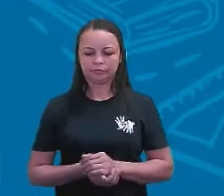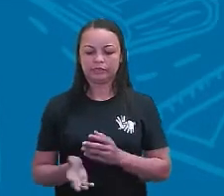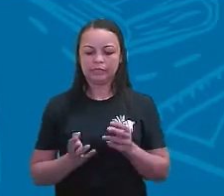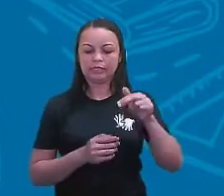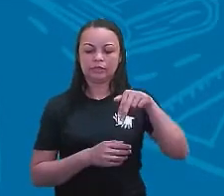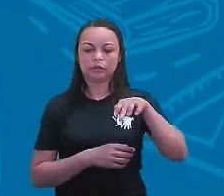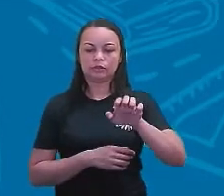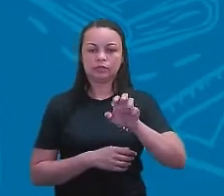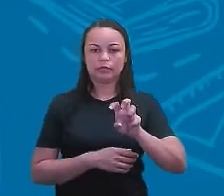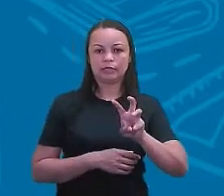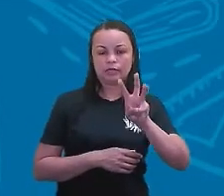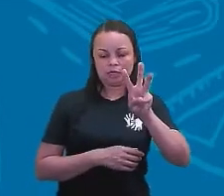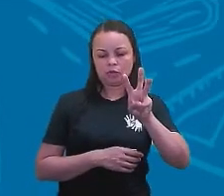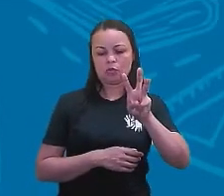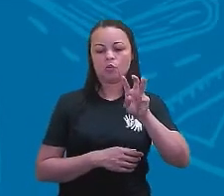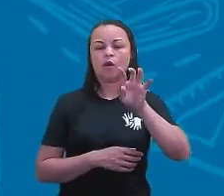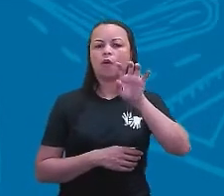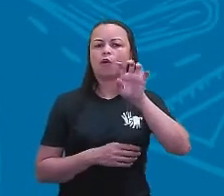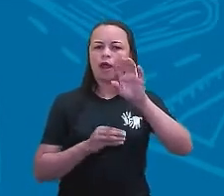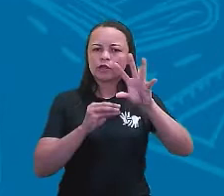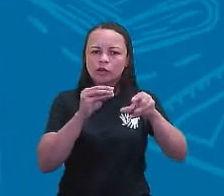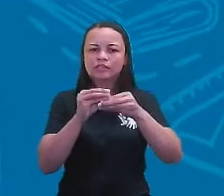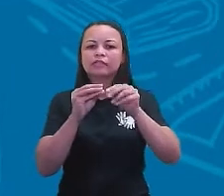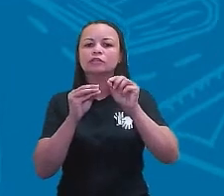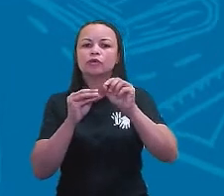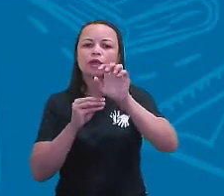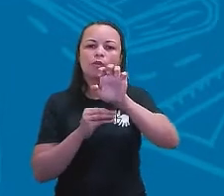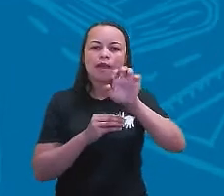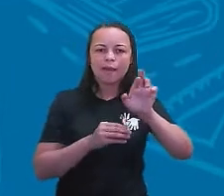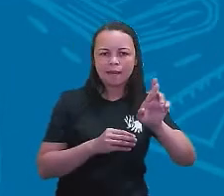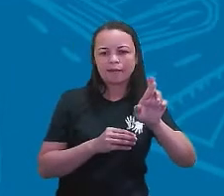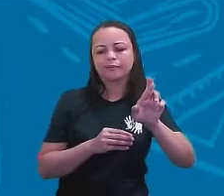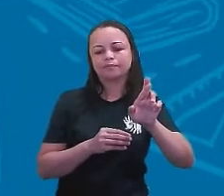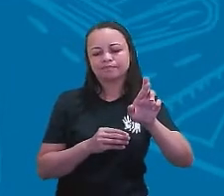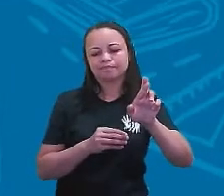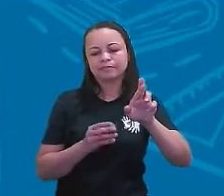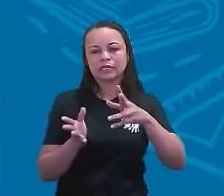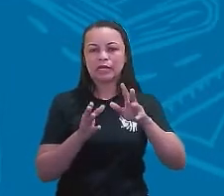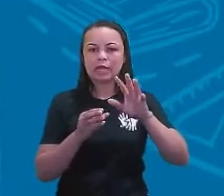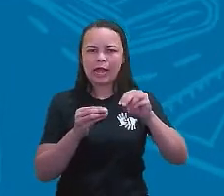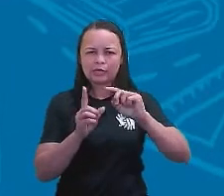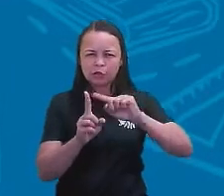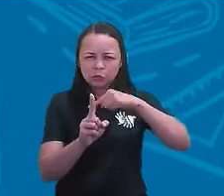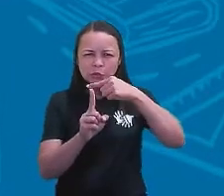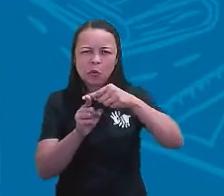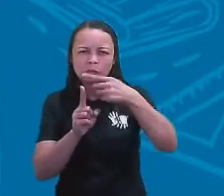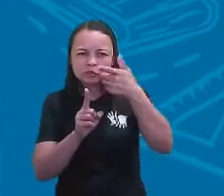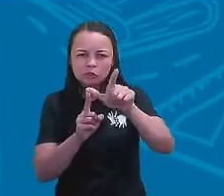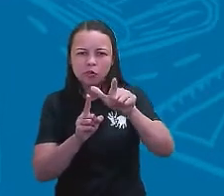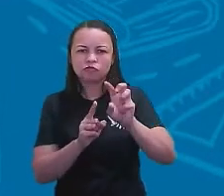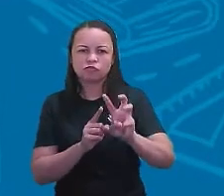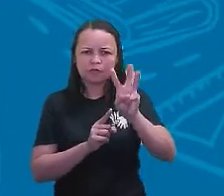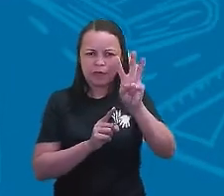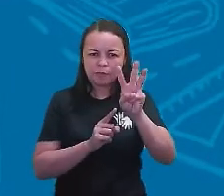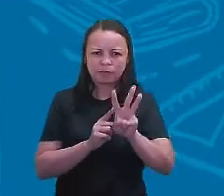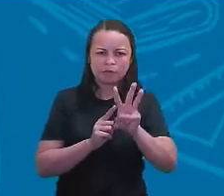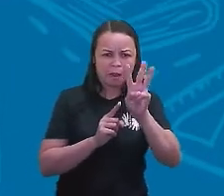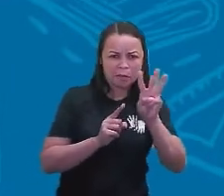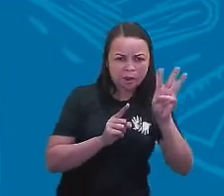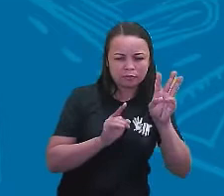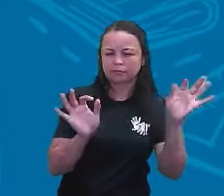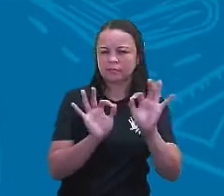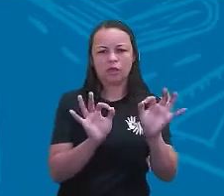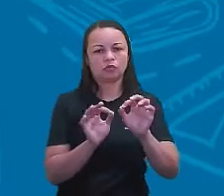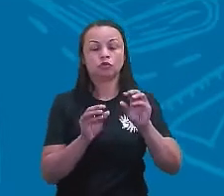terminou em E mais W, vogal mais consoante. E aí, nesse caso, eu não dobro esse W, eu só acrescento o